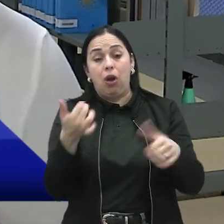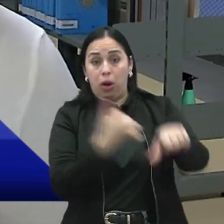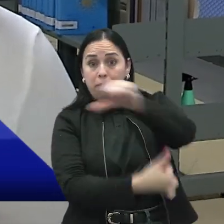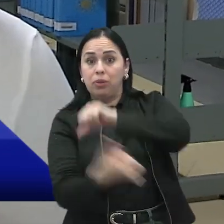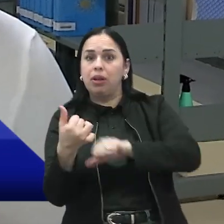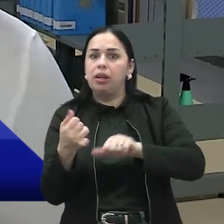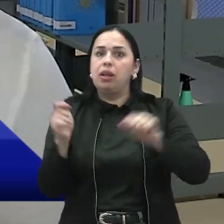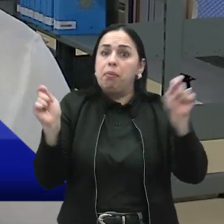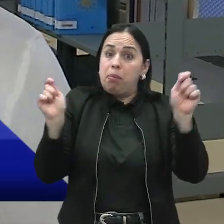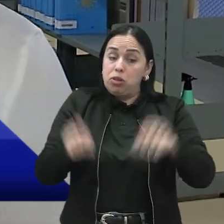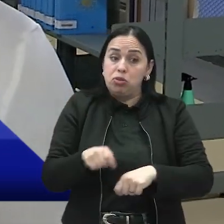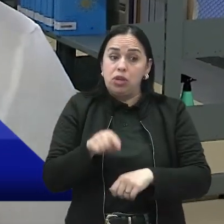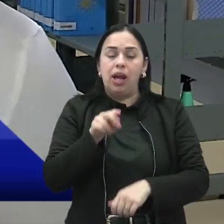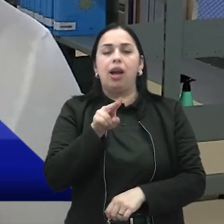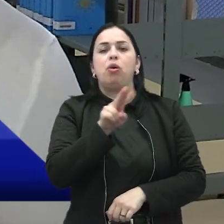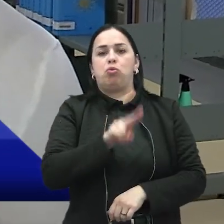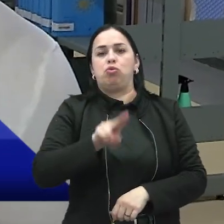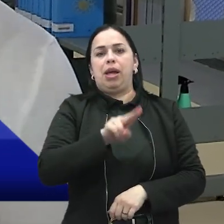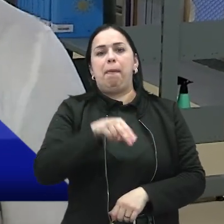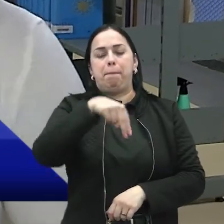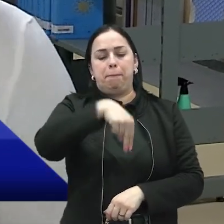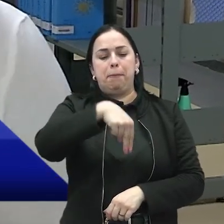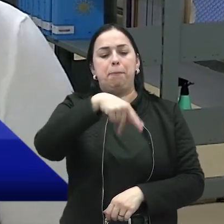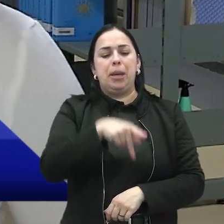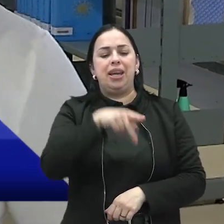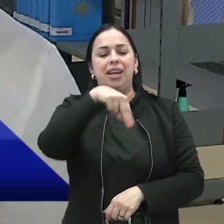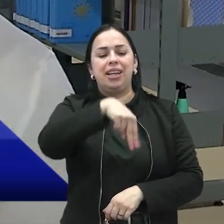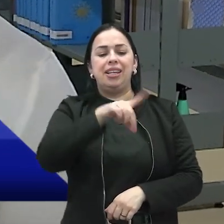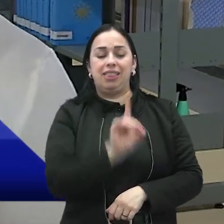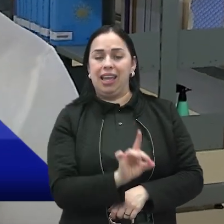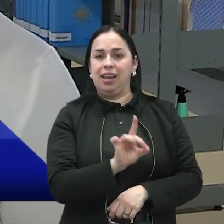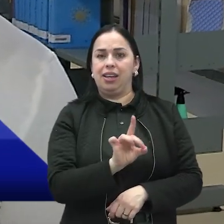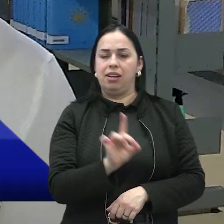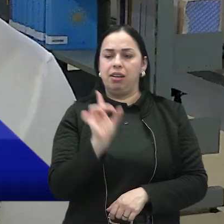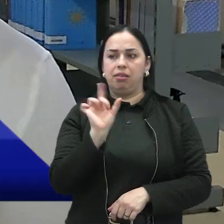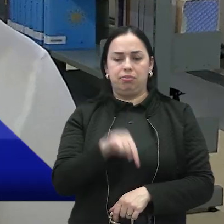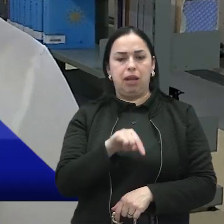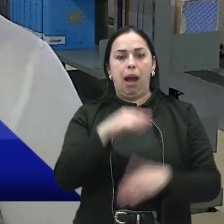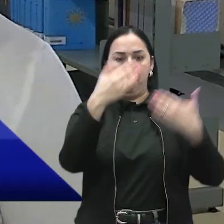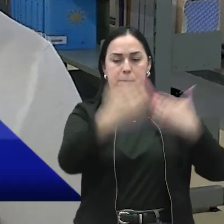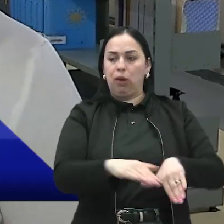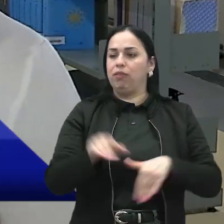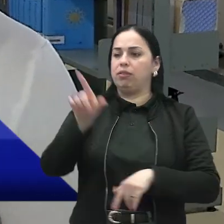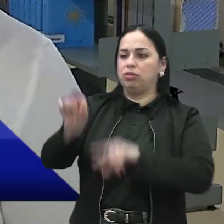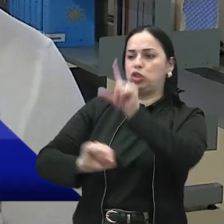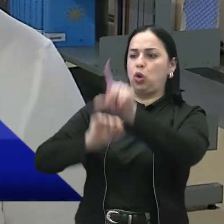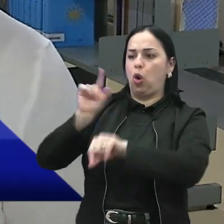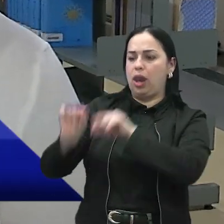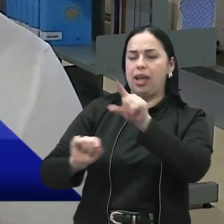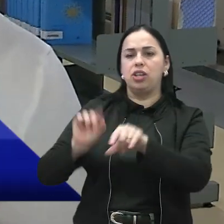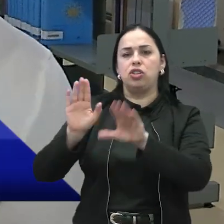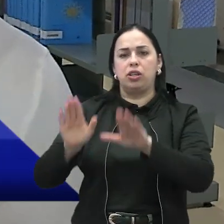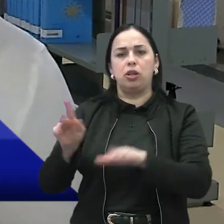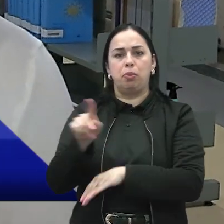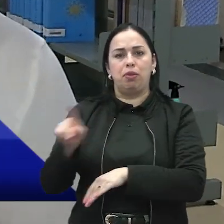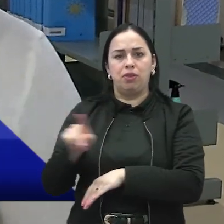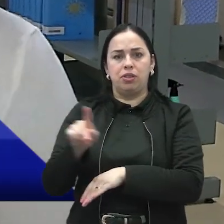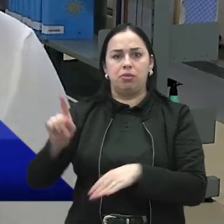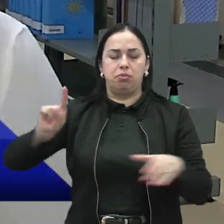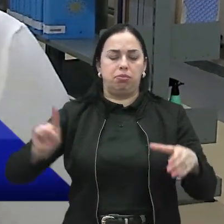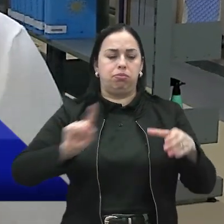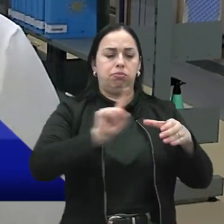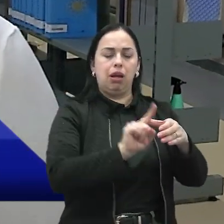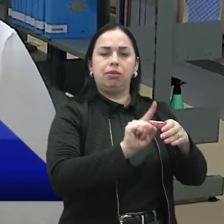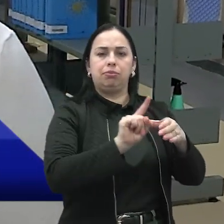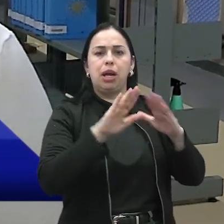caráter opcional, utilizar a PND para poder fazer a seleção dos licenciados, dos professores, para a